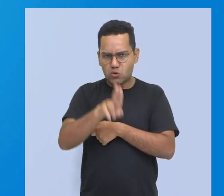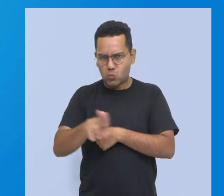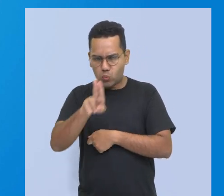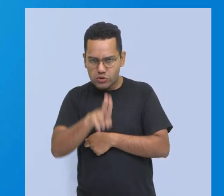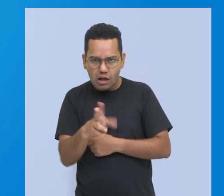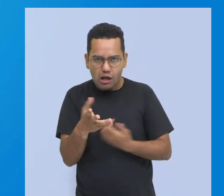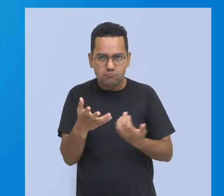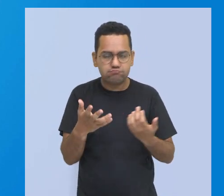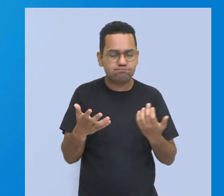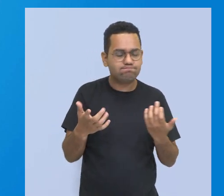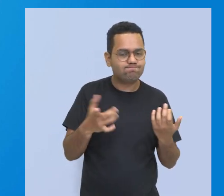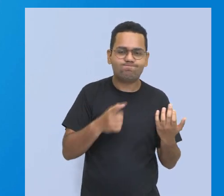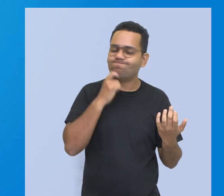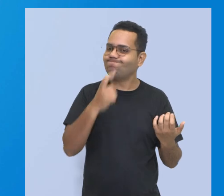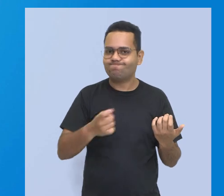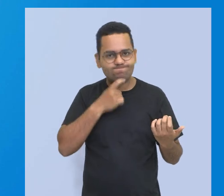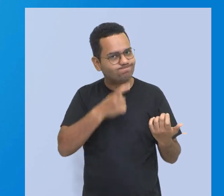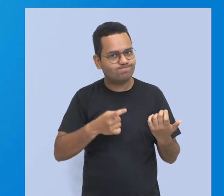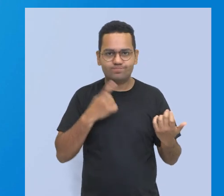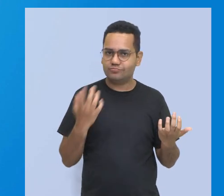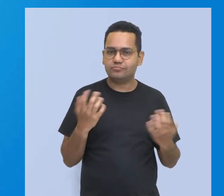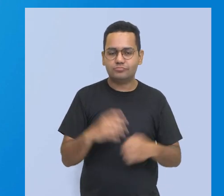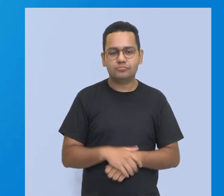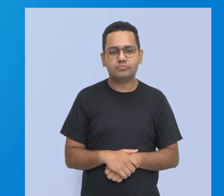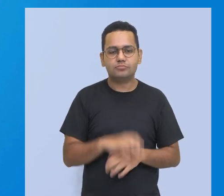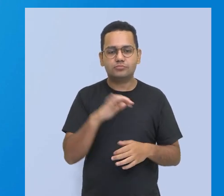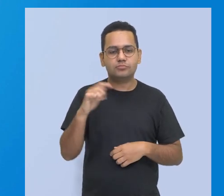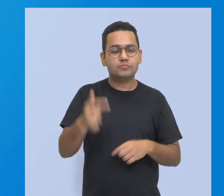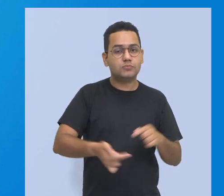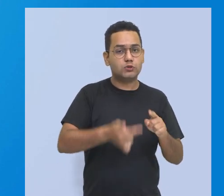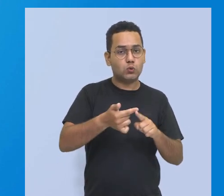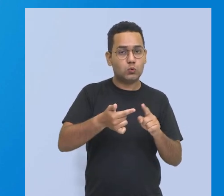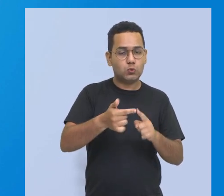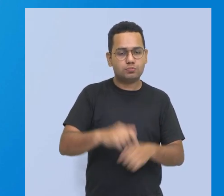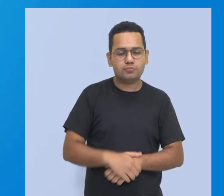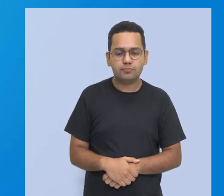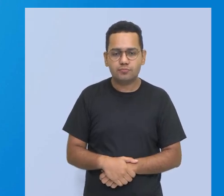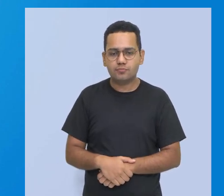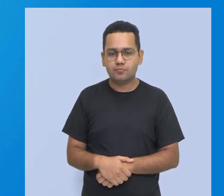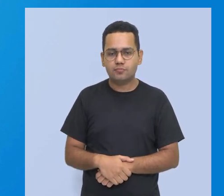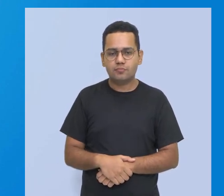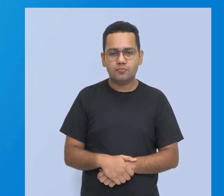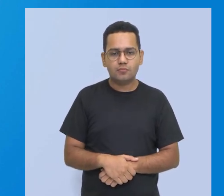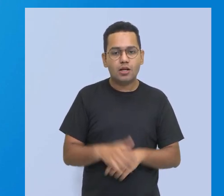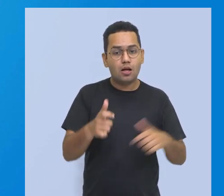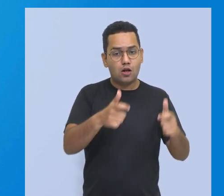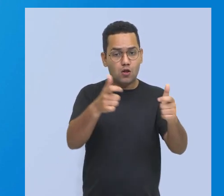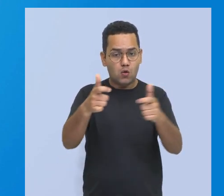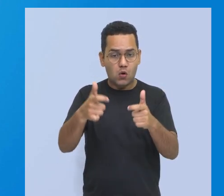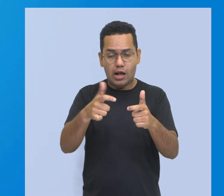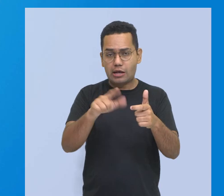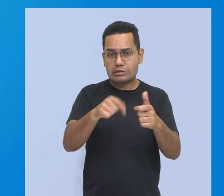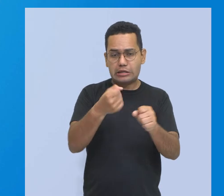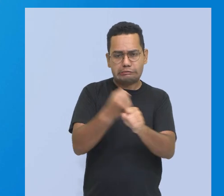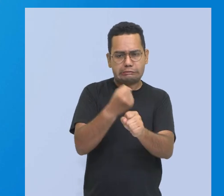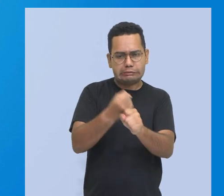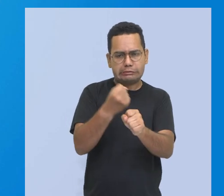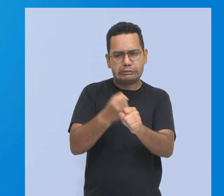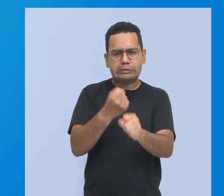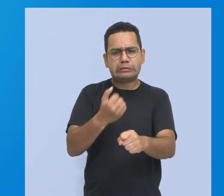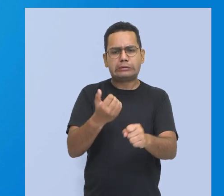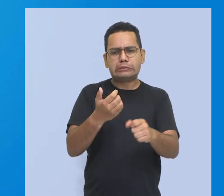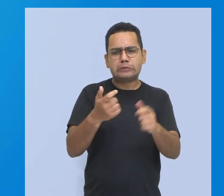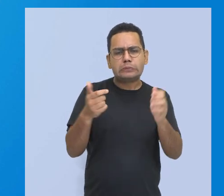tecnologia digital que está sendo apresentado para muitas pessoas. O ponto 2, regiões com infraestrutura limitada